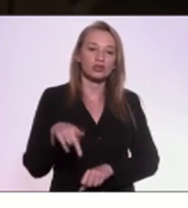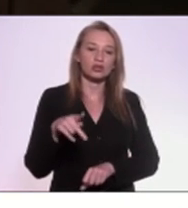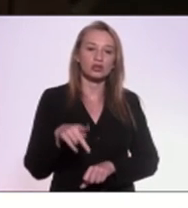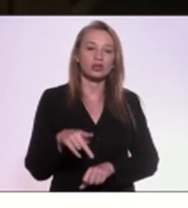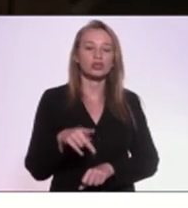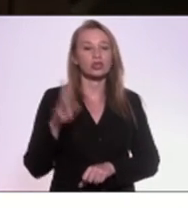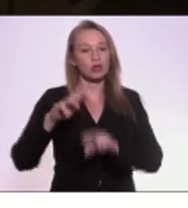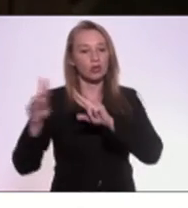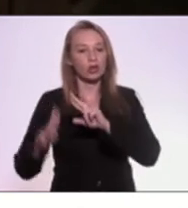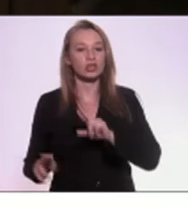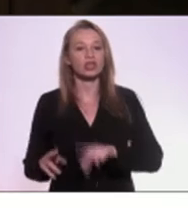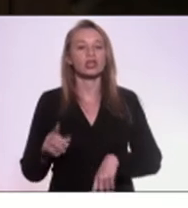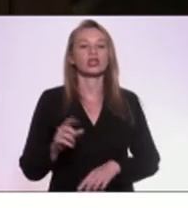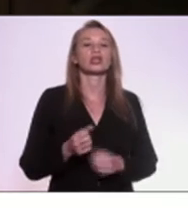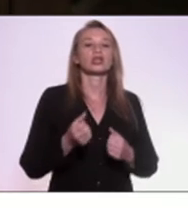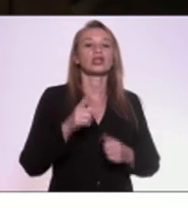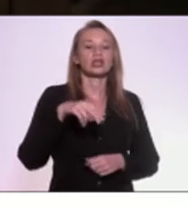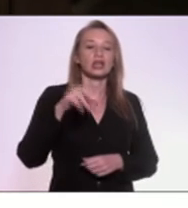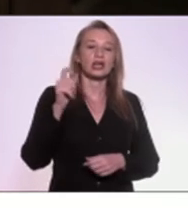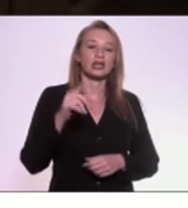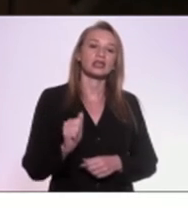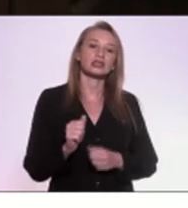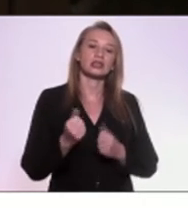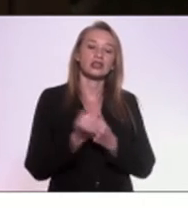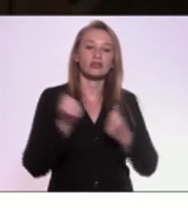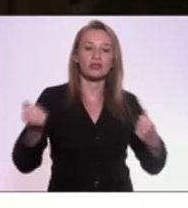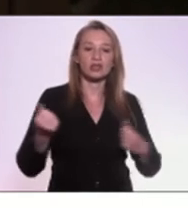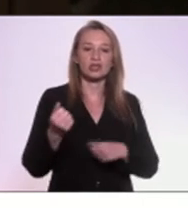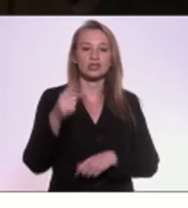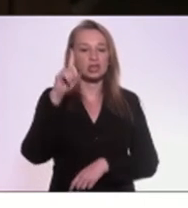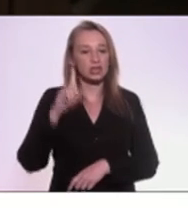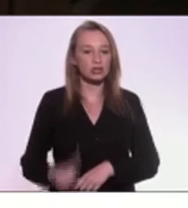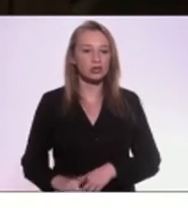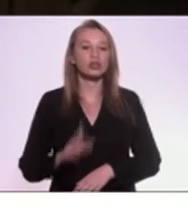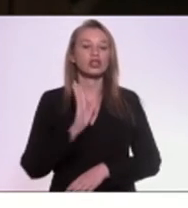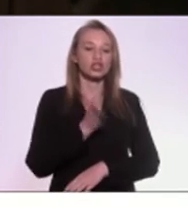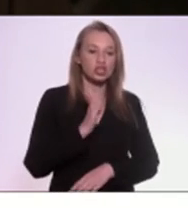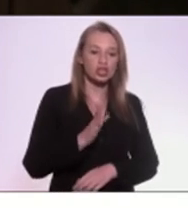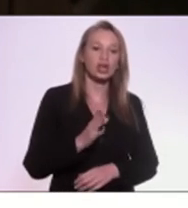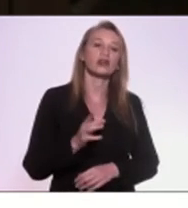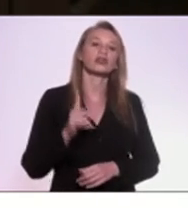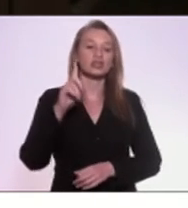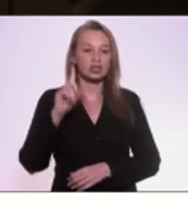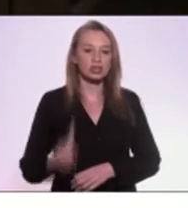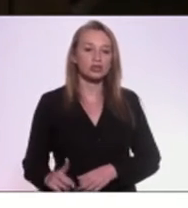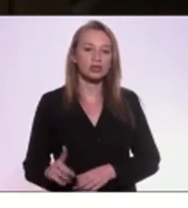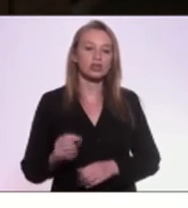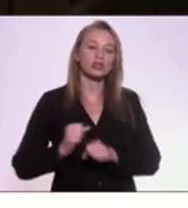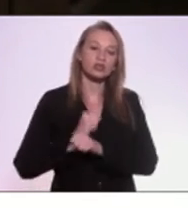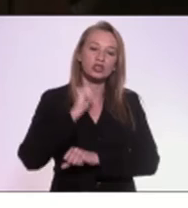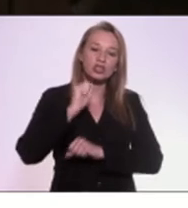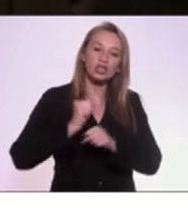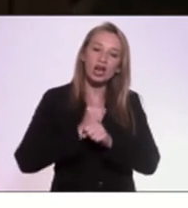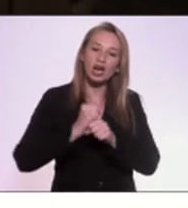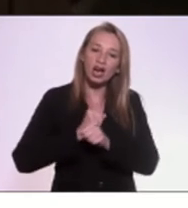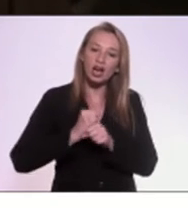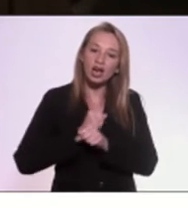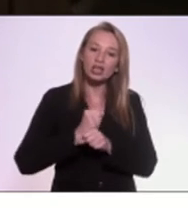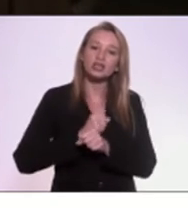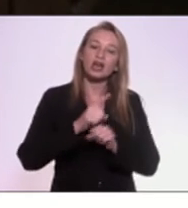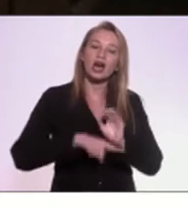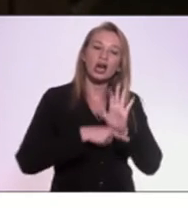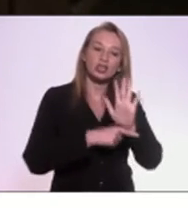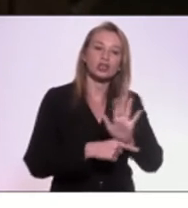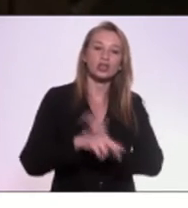Assis, vice-diretora na chapa da professora Ana Santiago. A Marisa já foi diretora, portanto, depois de ter dado uma ampla contribuição à